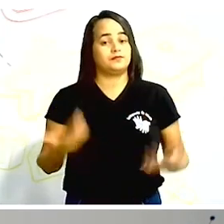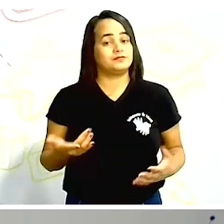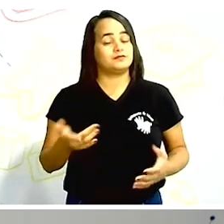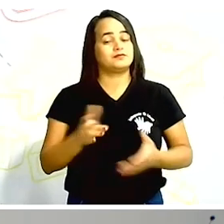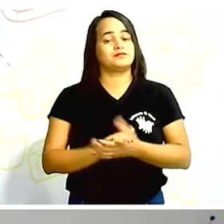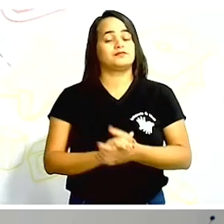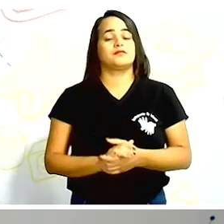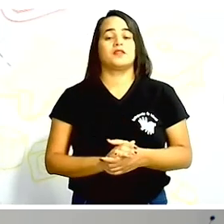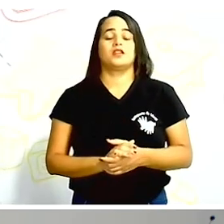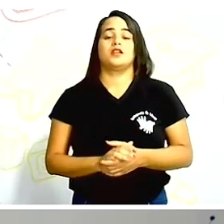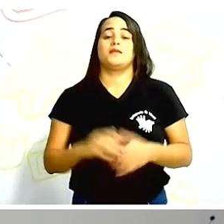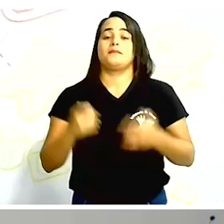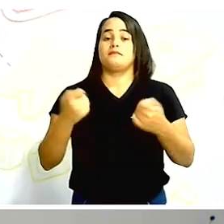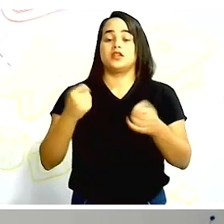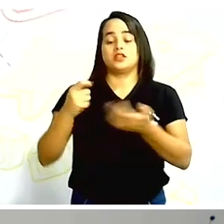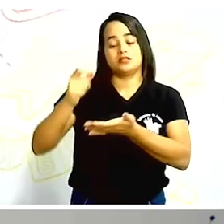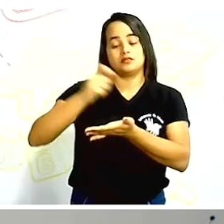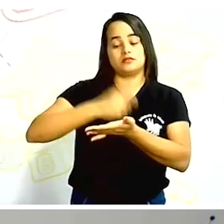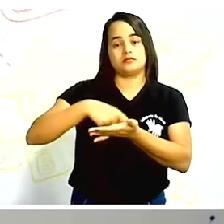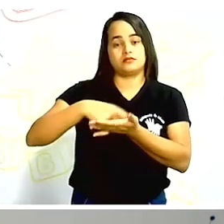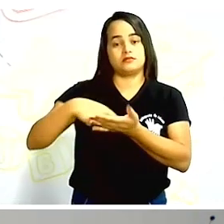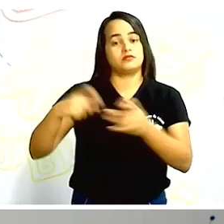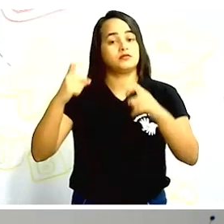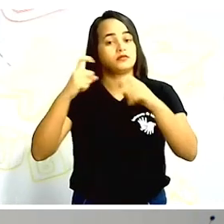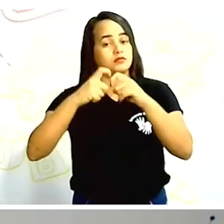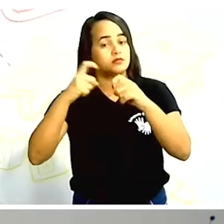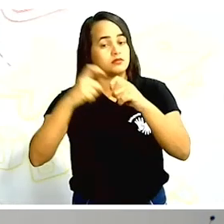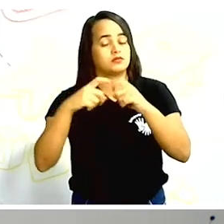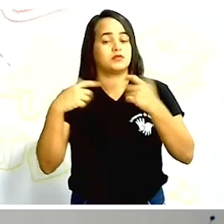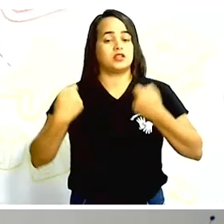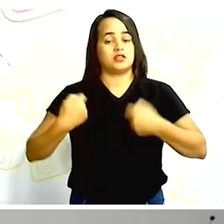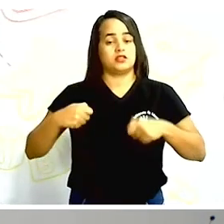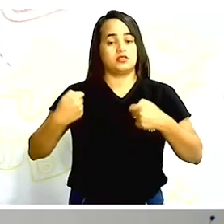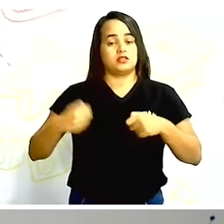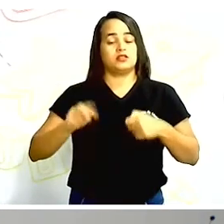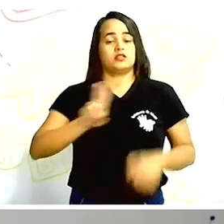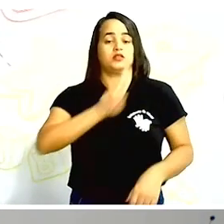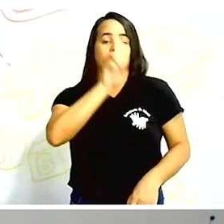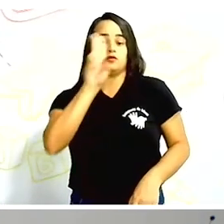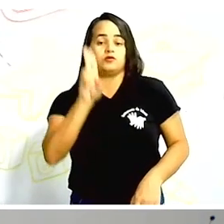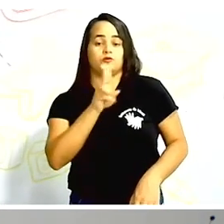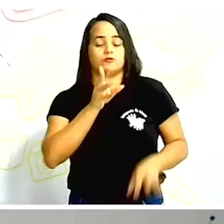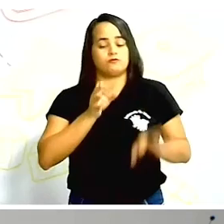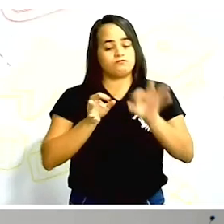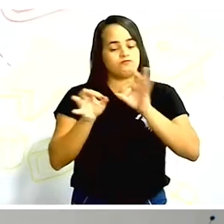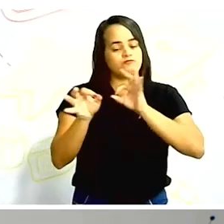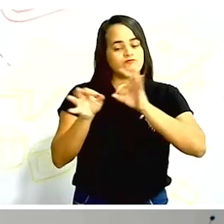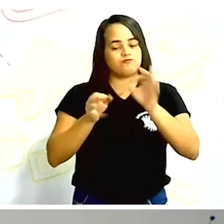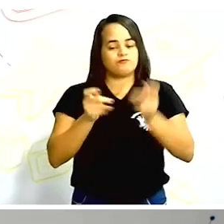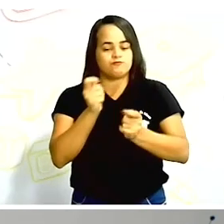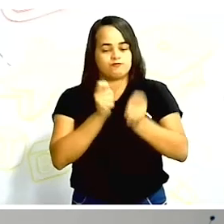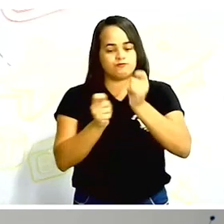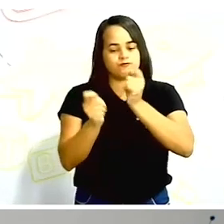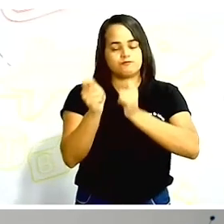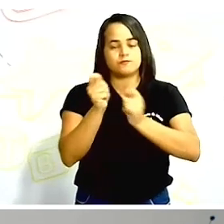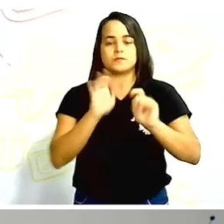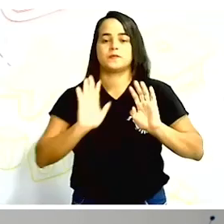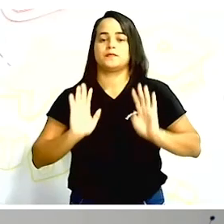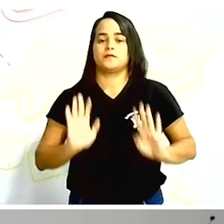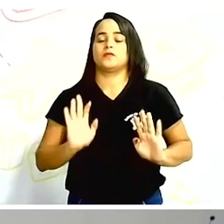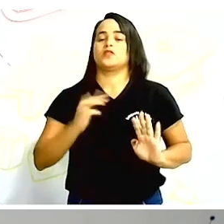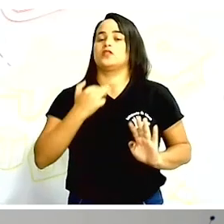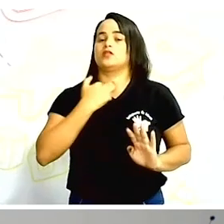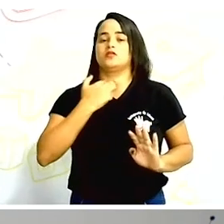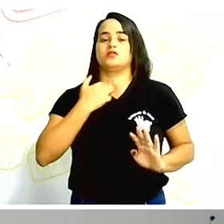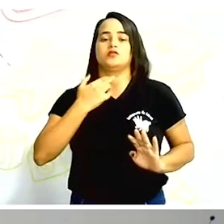realizada por prescrição médica, quando for necessário, e tem uso controlado. Você não pode usar sem ter um controle daquilo, senão pode